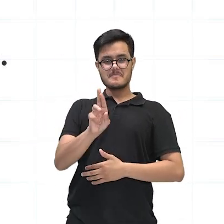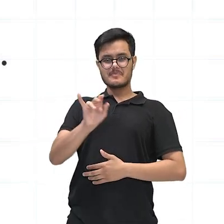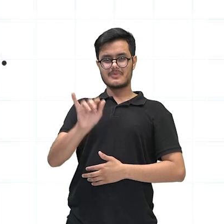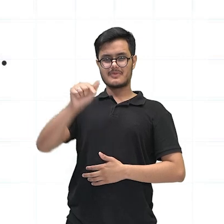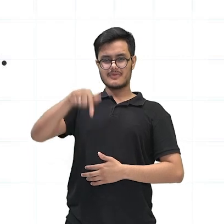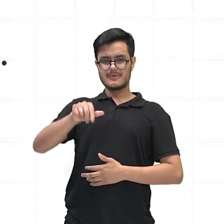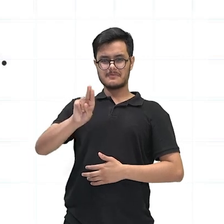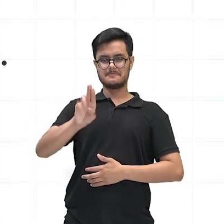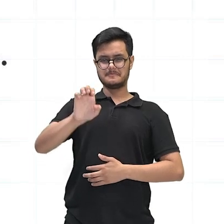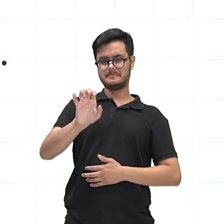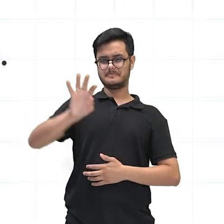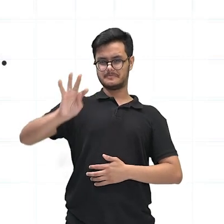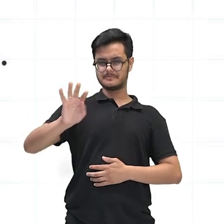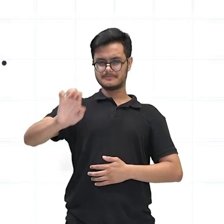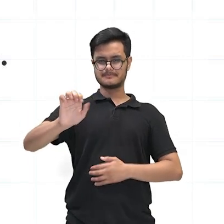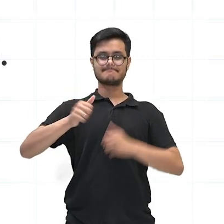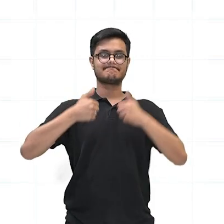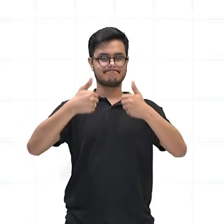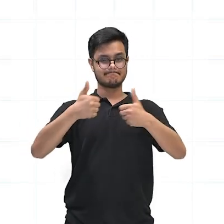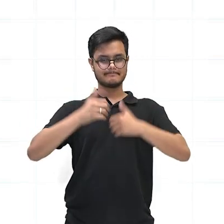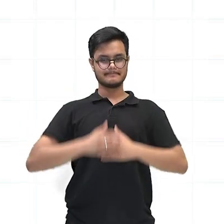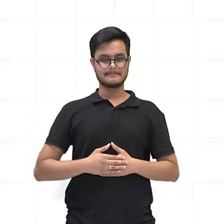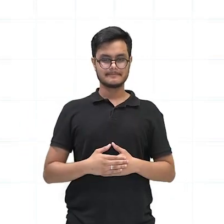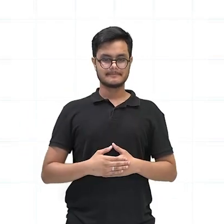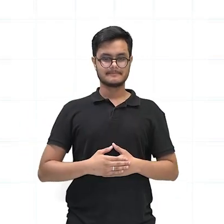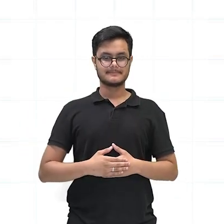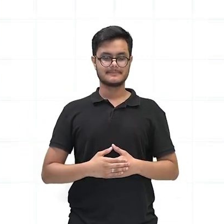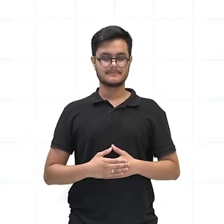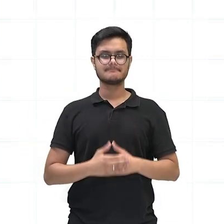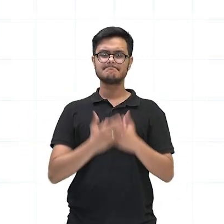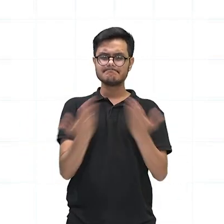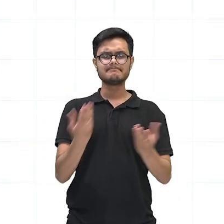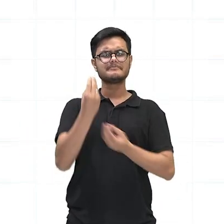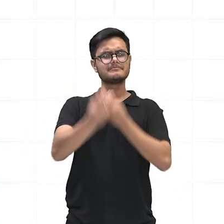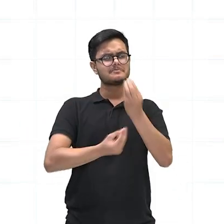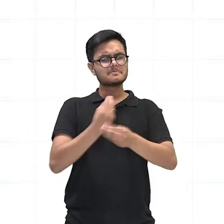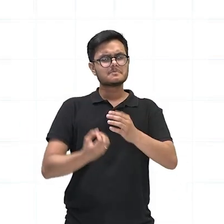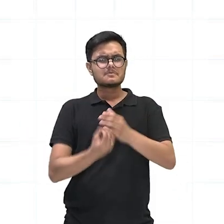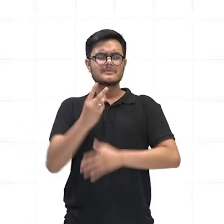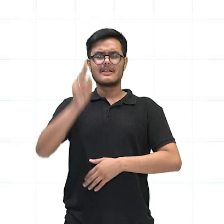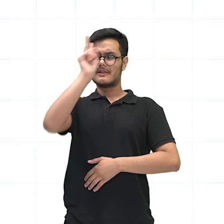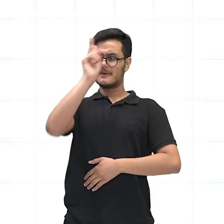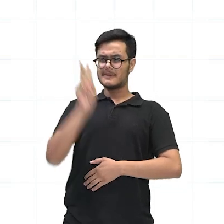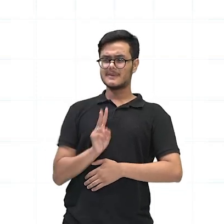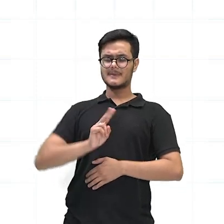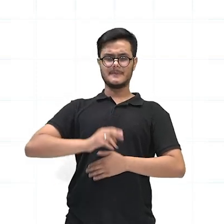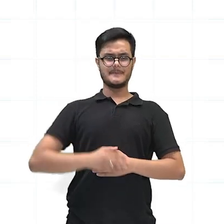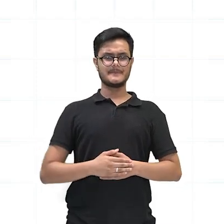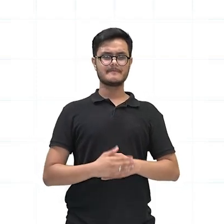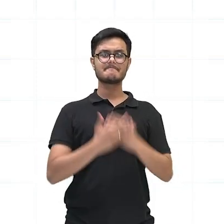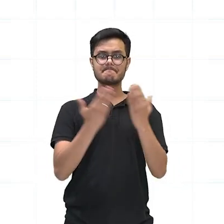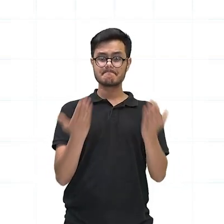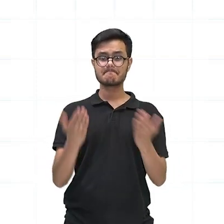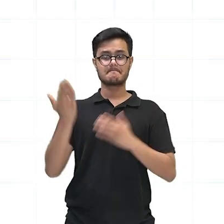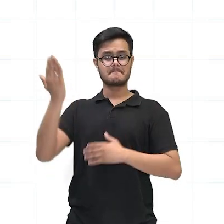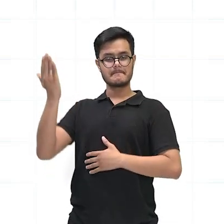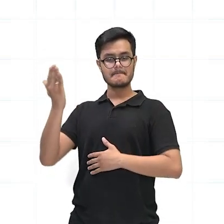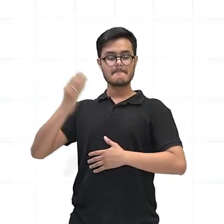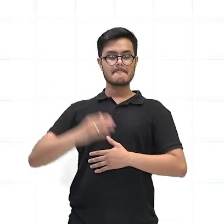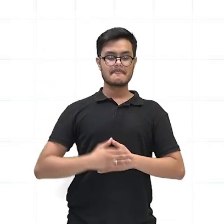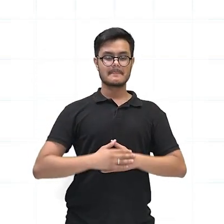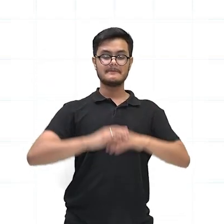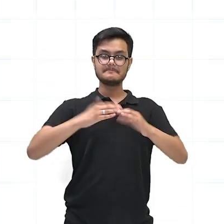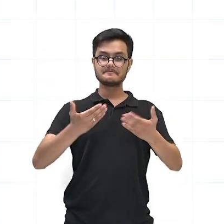mais a respeito do cricket, a sua história, os seus elementos. Vamos lá? Então observem aí.